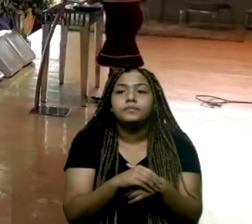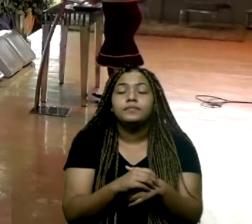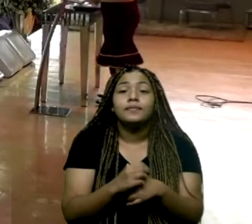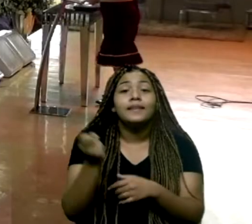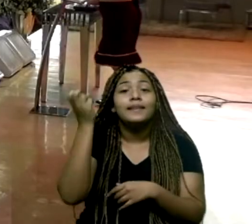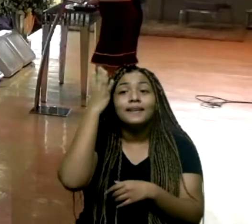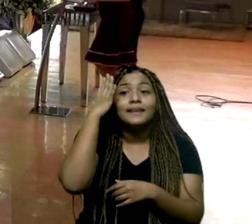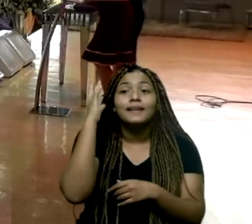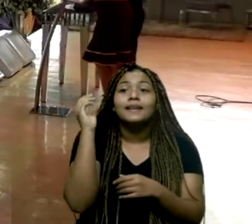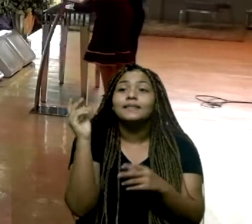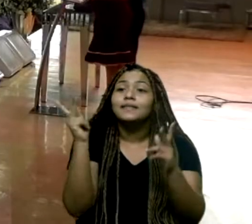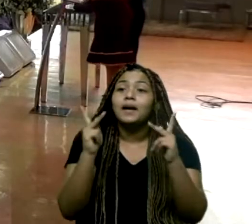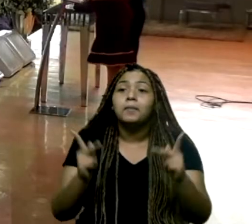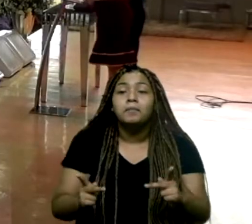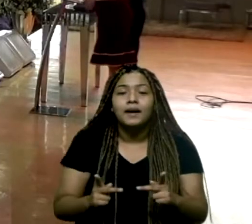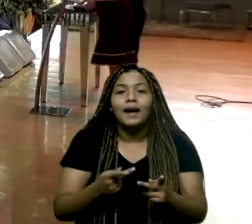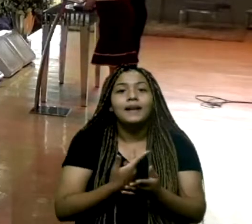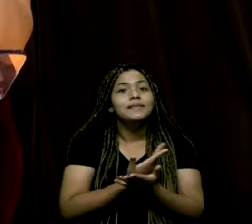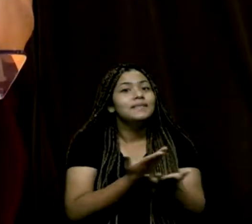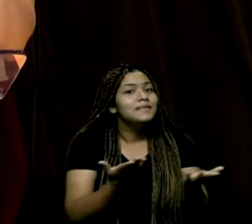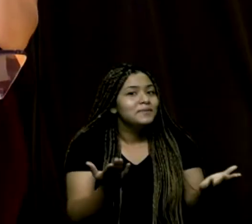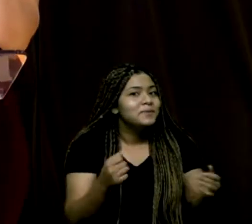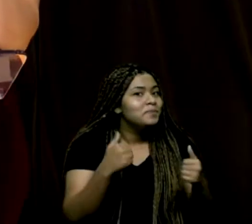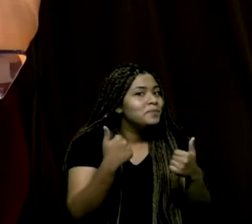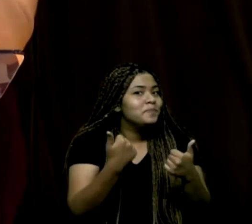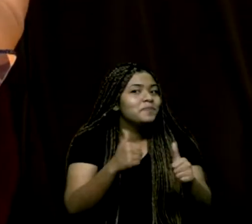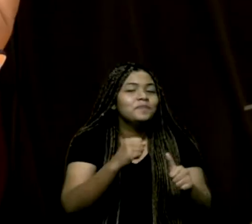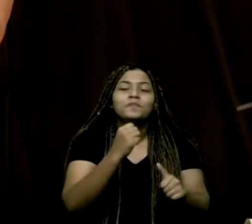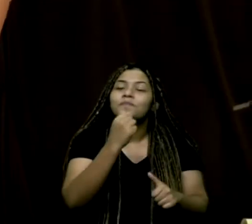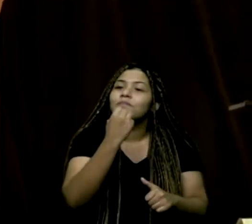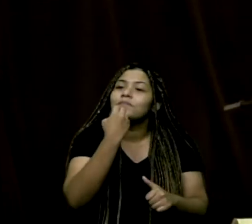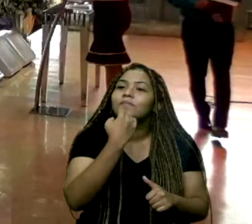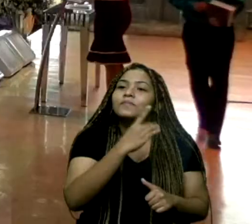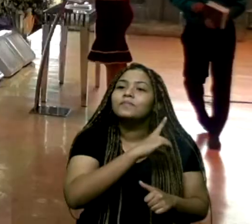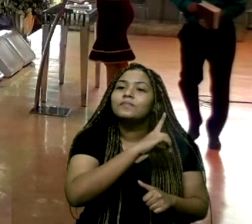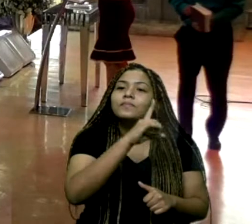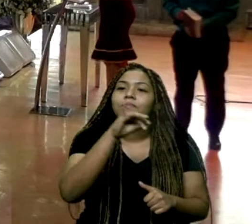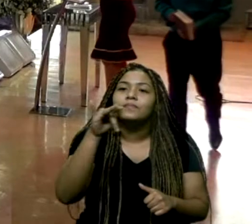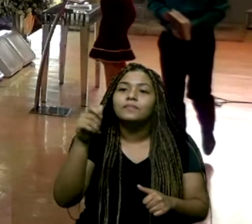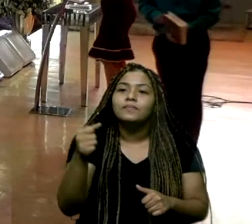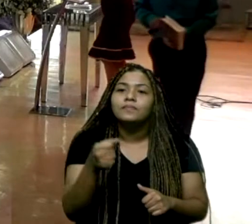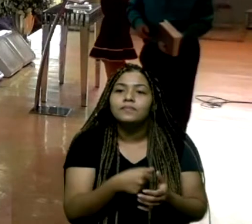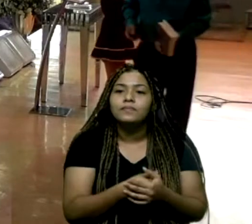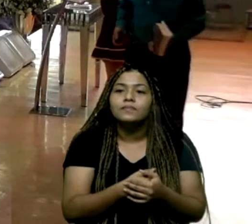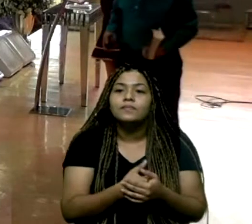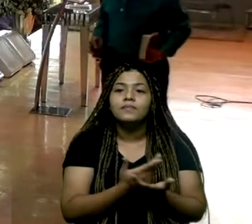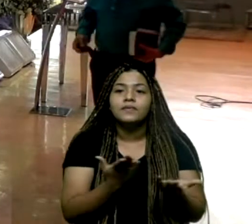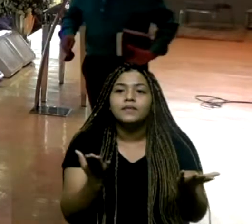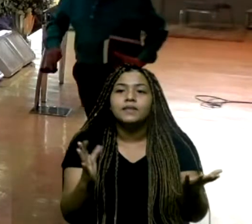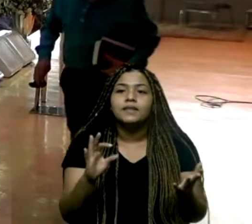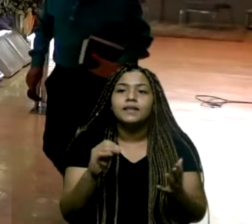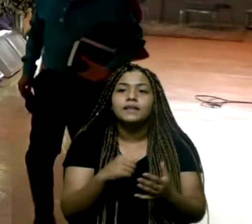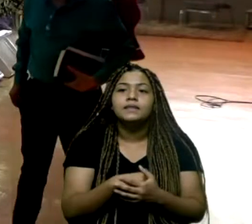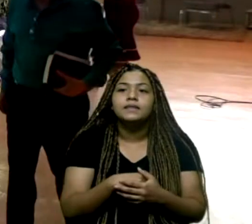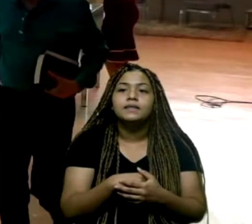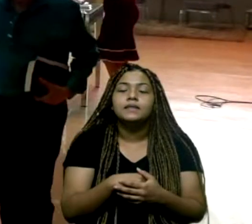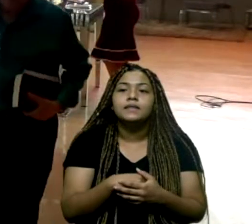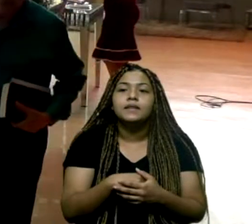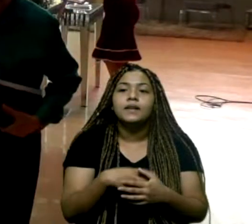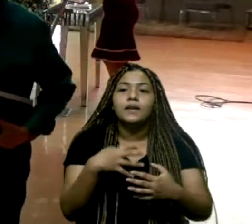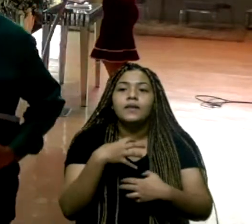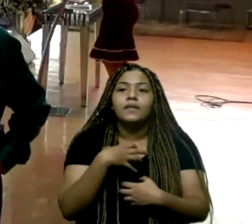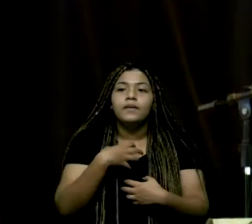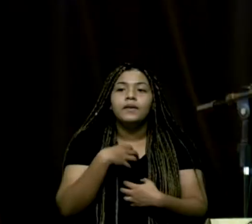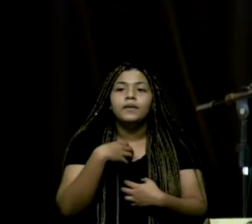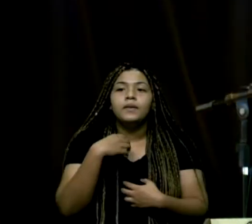que a graça e a paz Igreja do Senhor Bom dia são me ouvindo bem aí como eu sempre falo está me ouvindo bem que